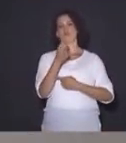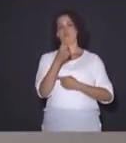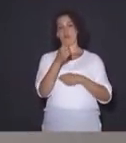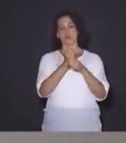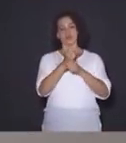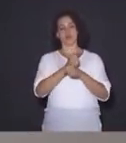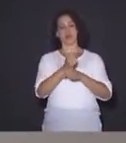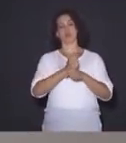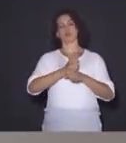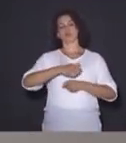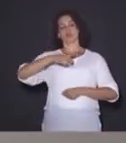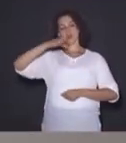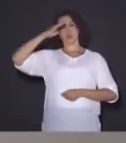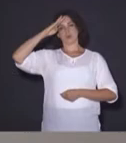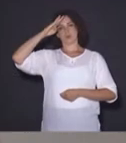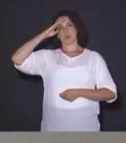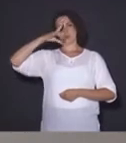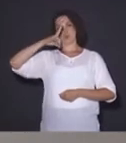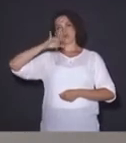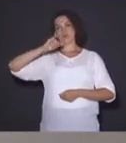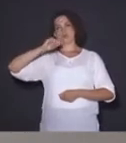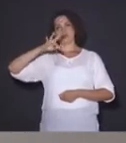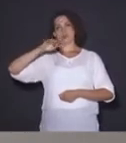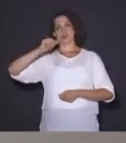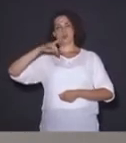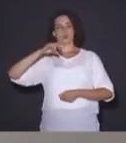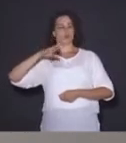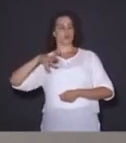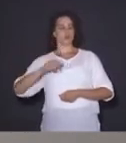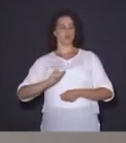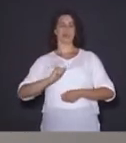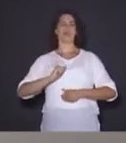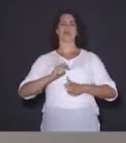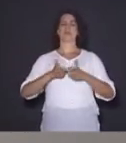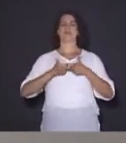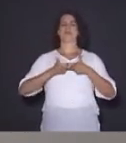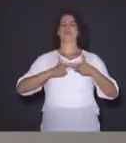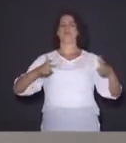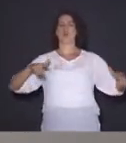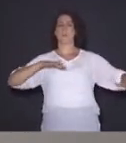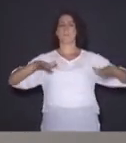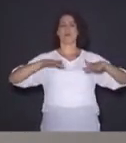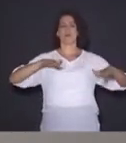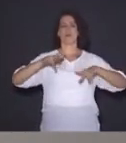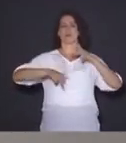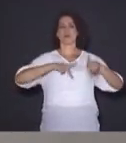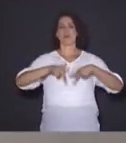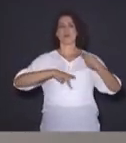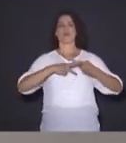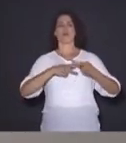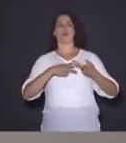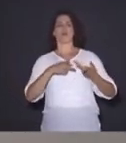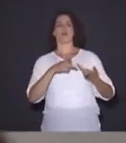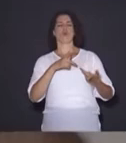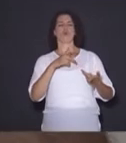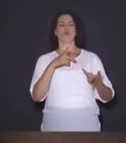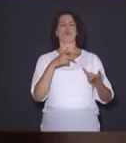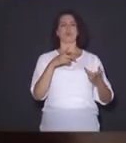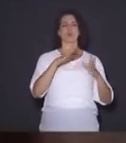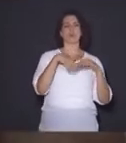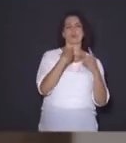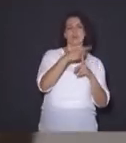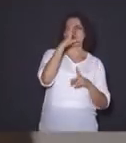brasil das cidades nas periferias das cidades da igreja católica à